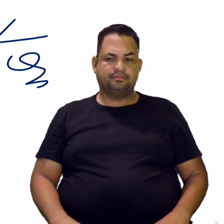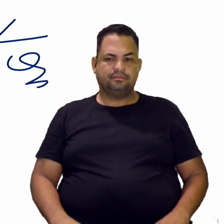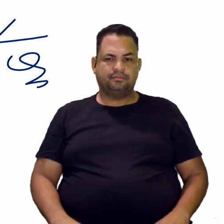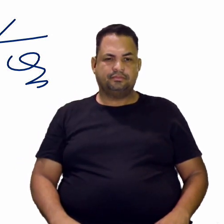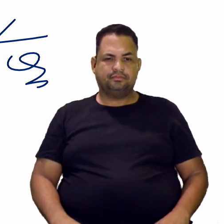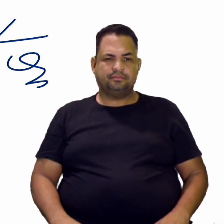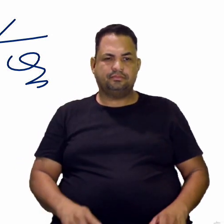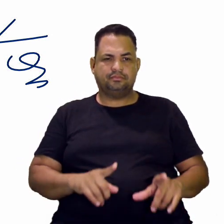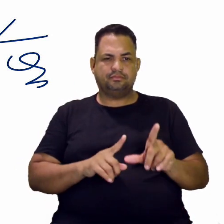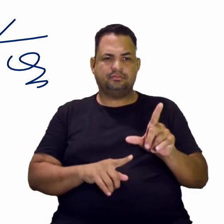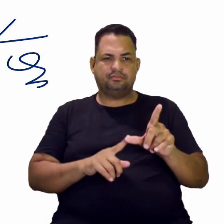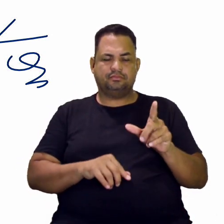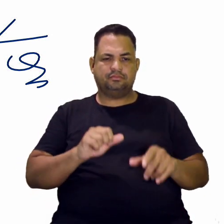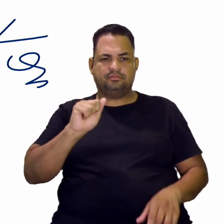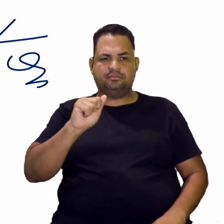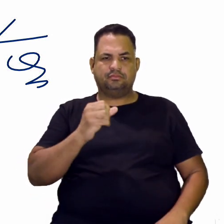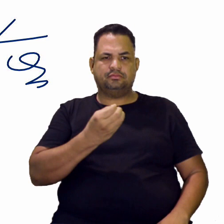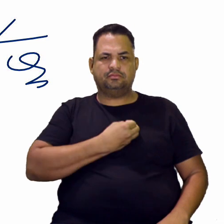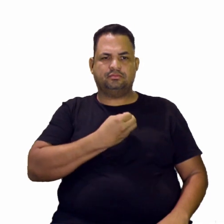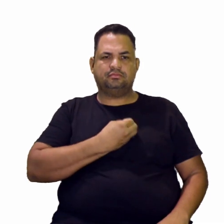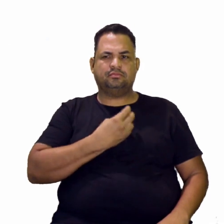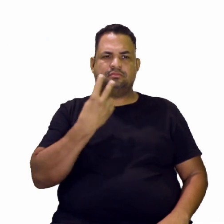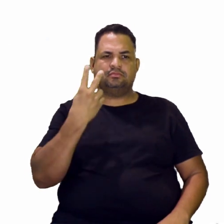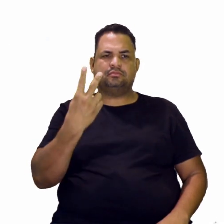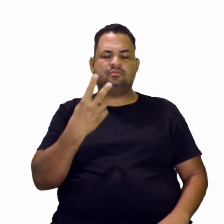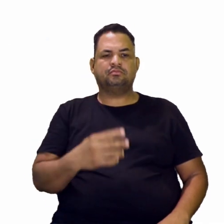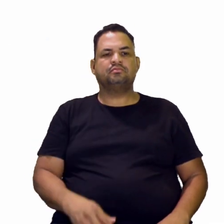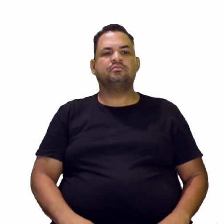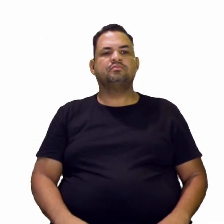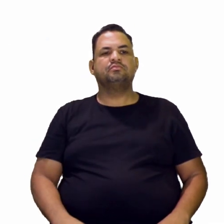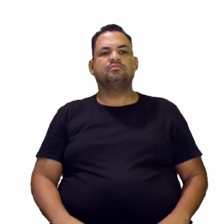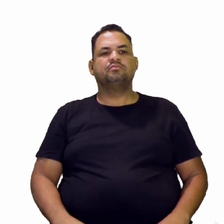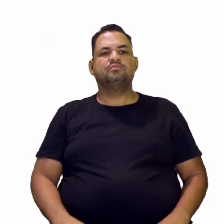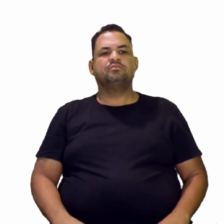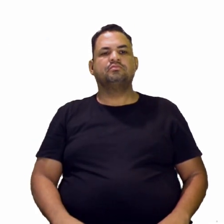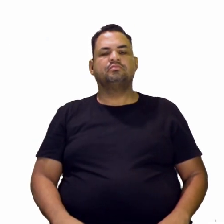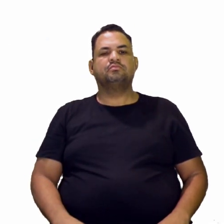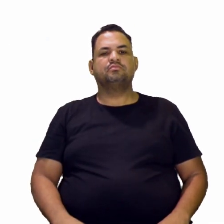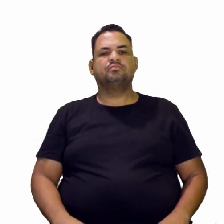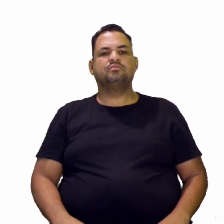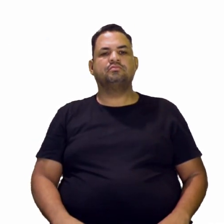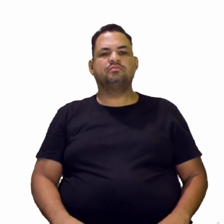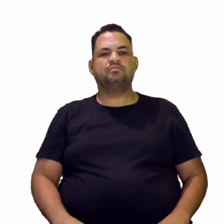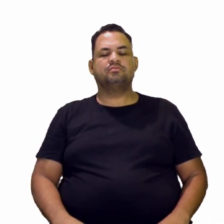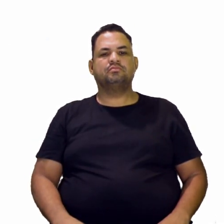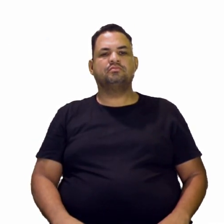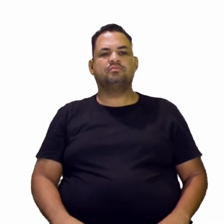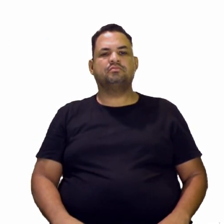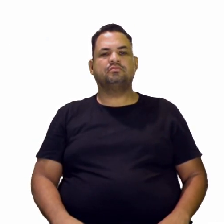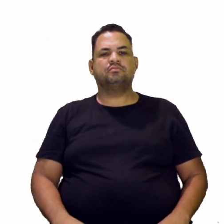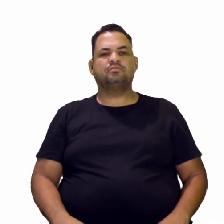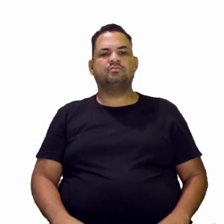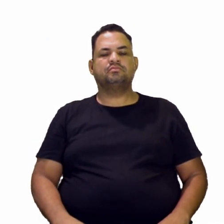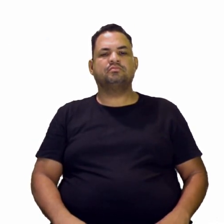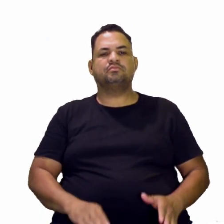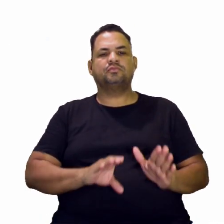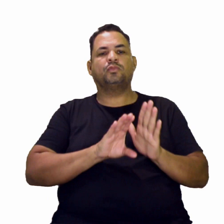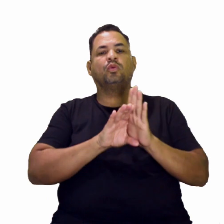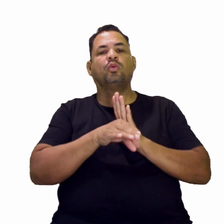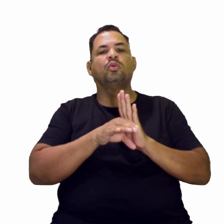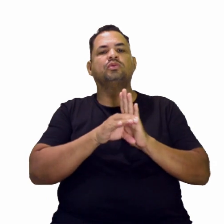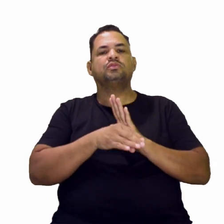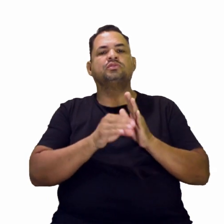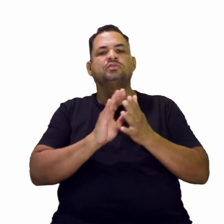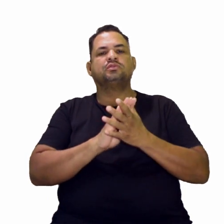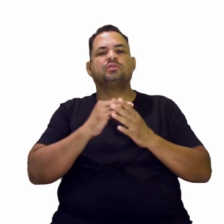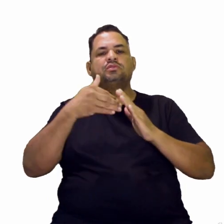isso, letra A, questão 2. Opa, essa aqui já veio, né? Premiado. Defina